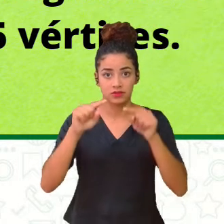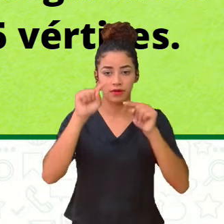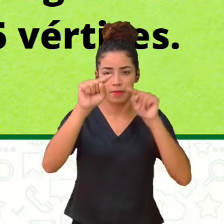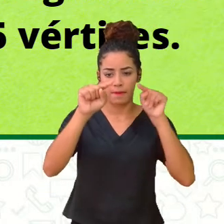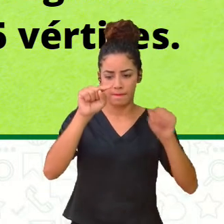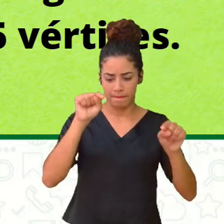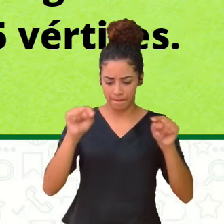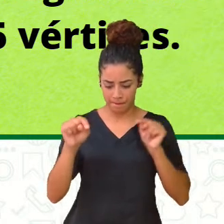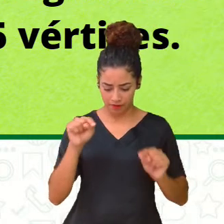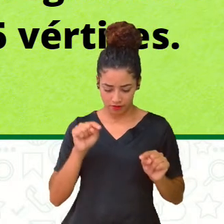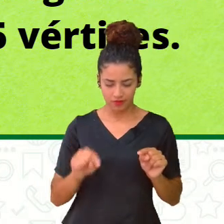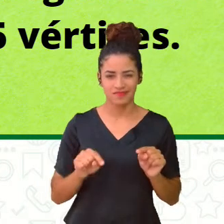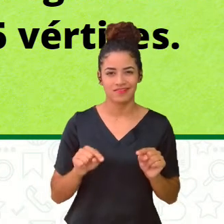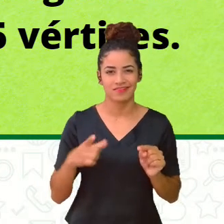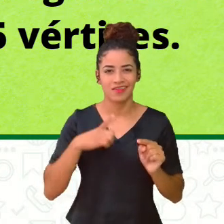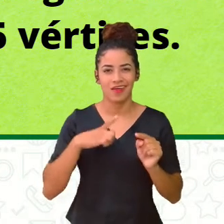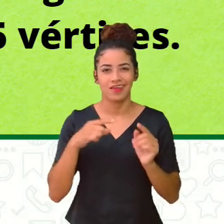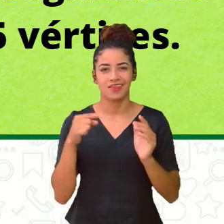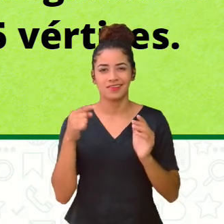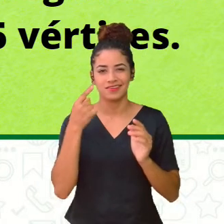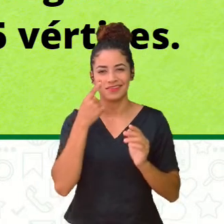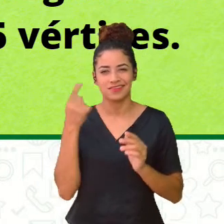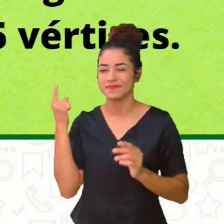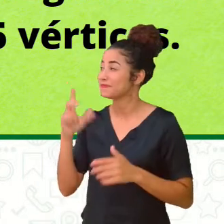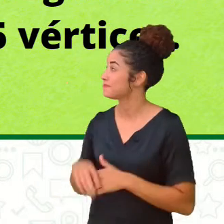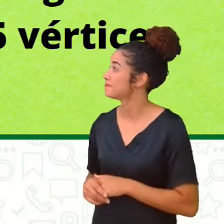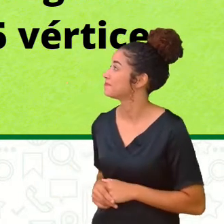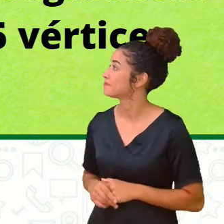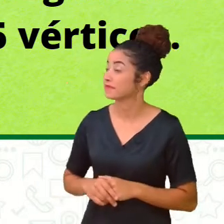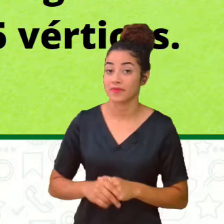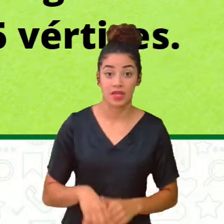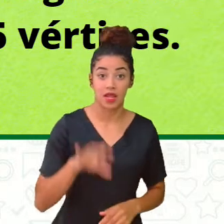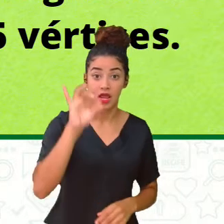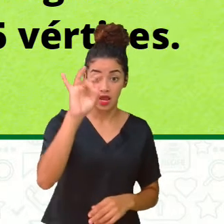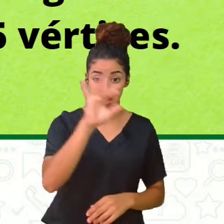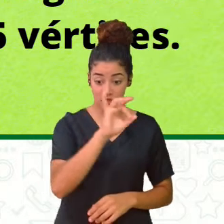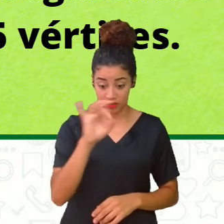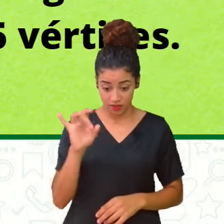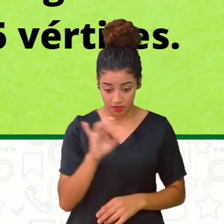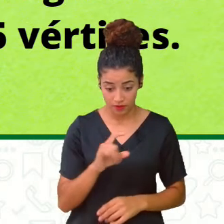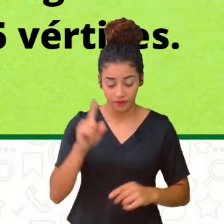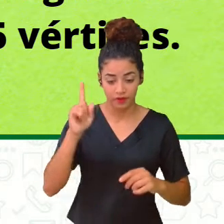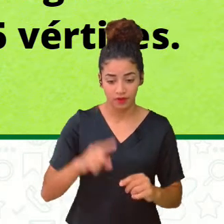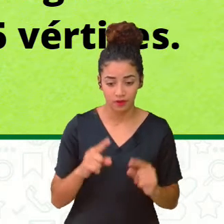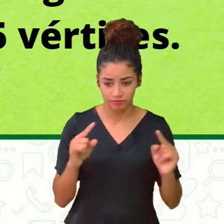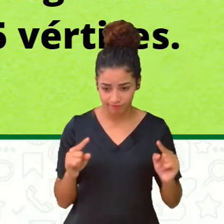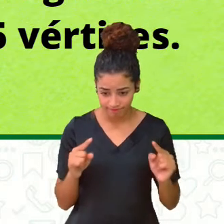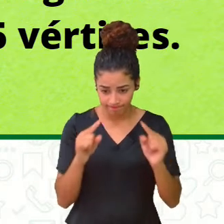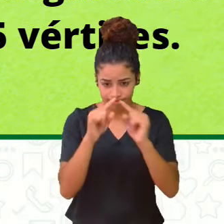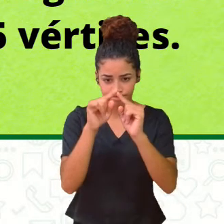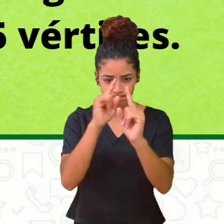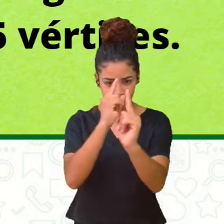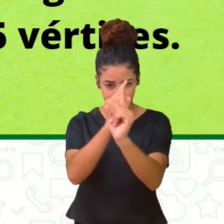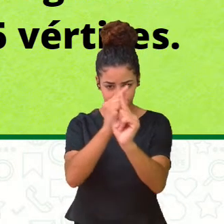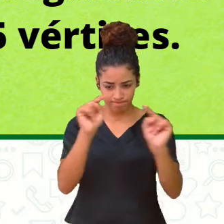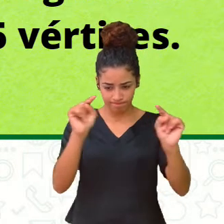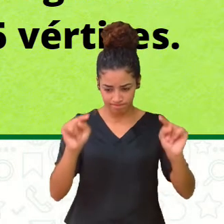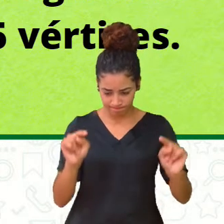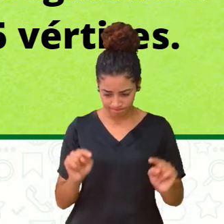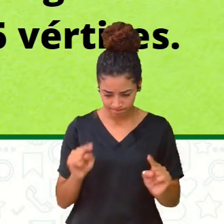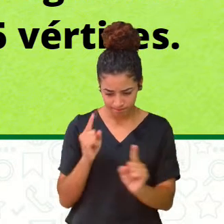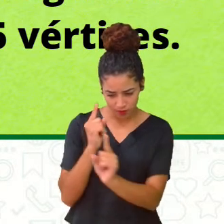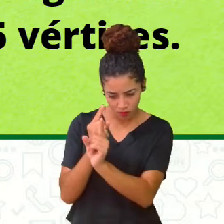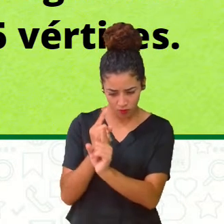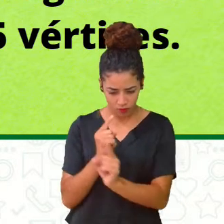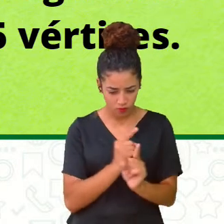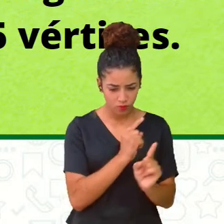vértices aí com as setinhas? Então, cada vértice dele faz essa junção aí dos segmentos, né? Então, a